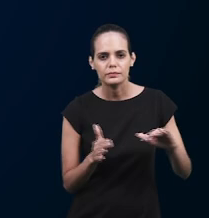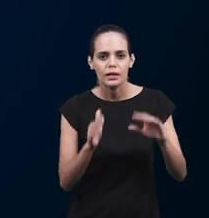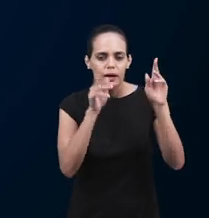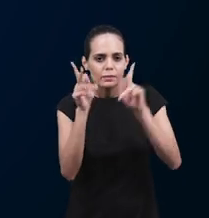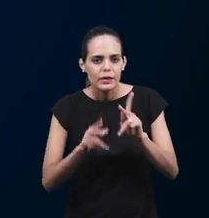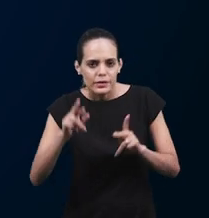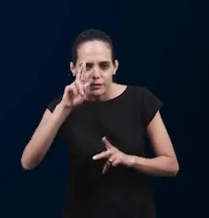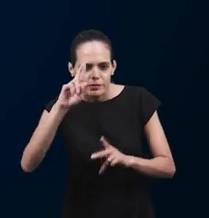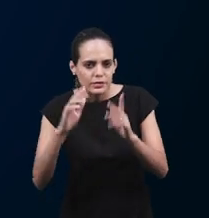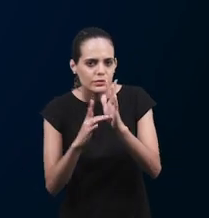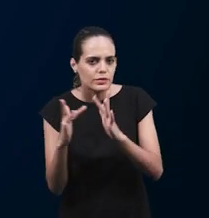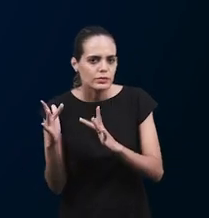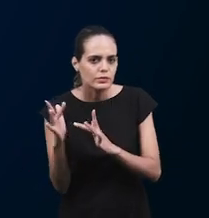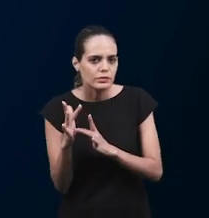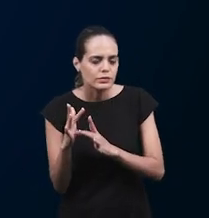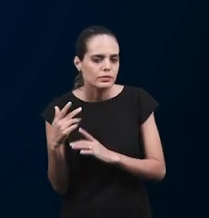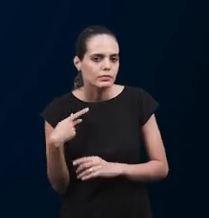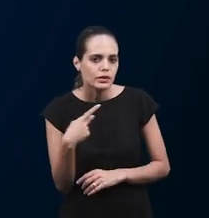título.